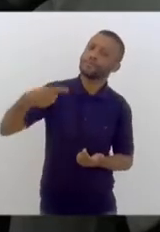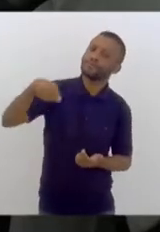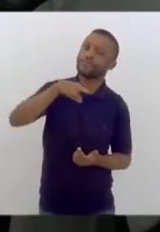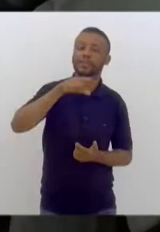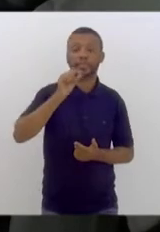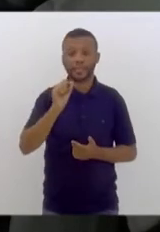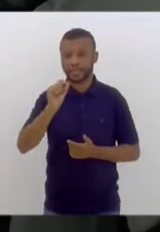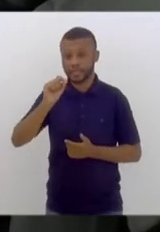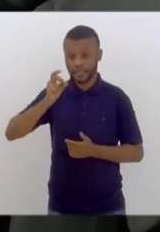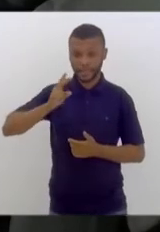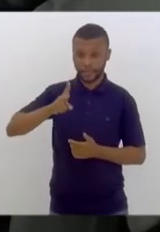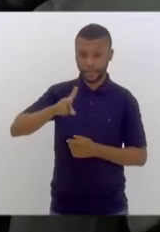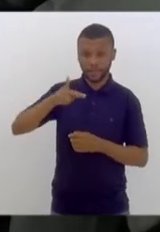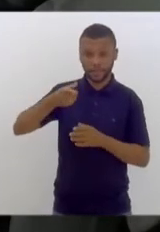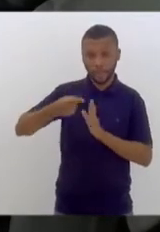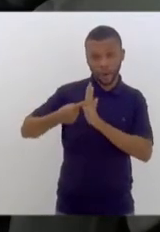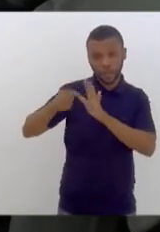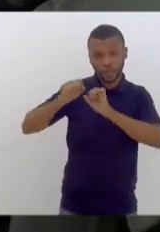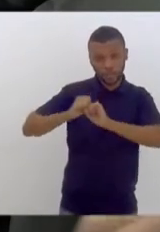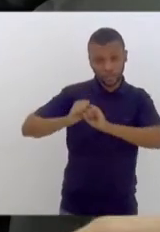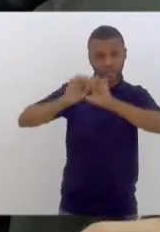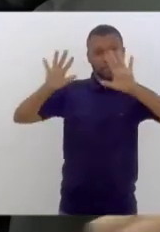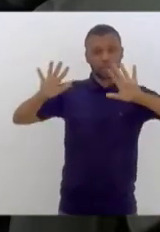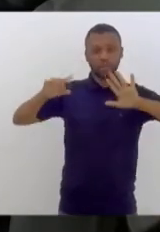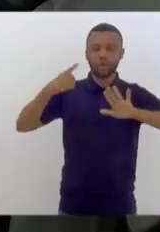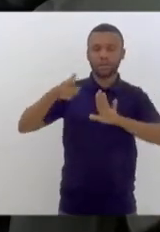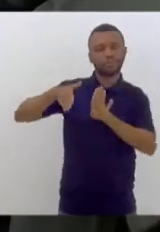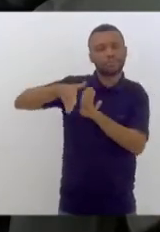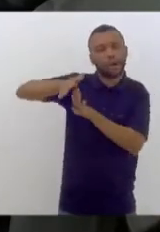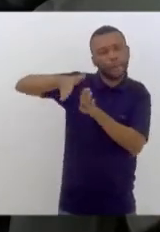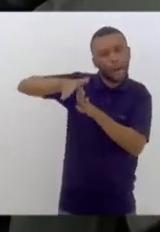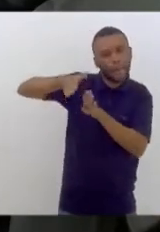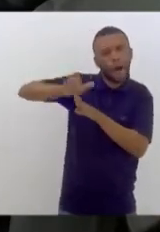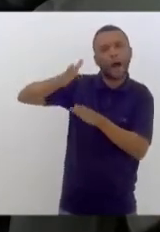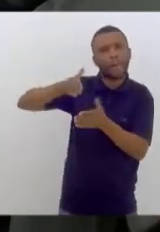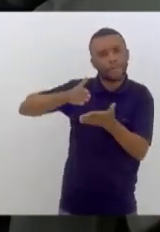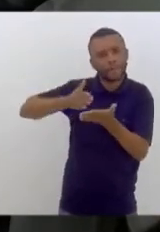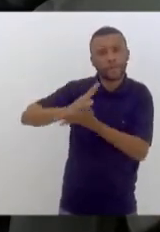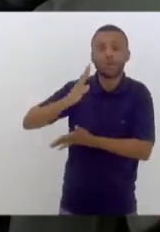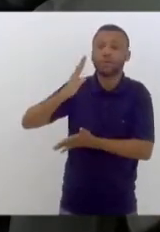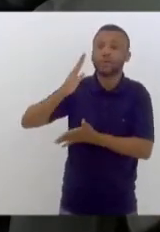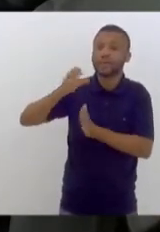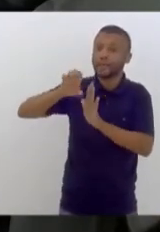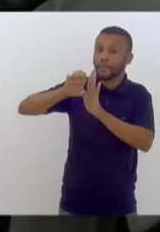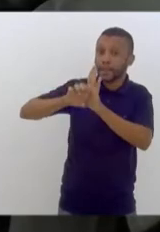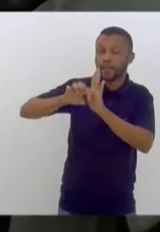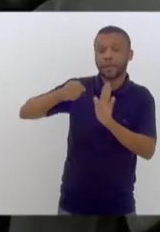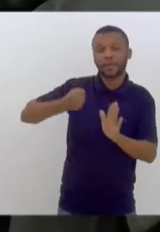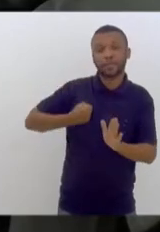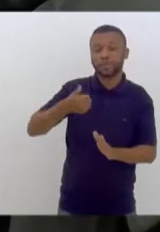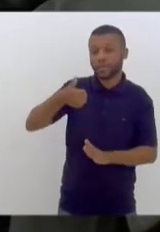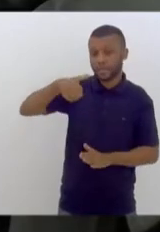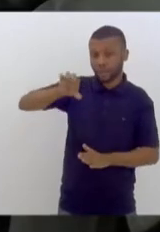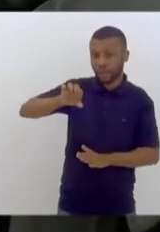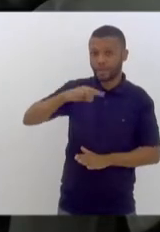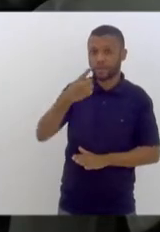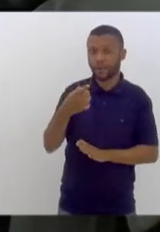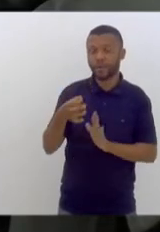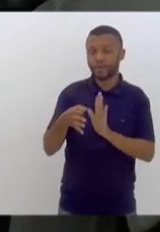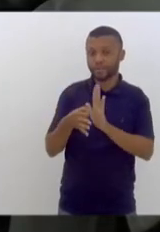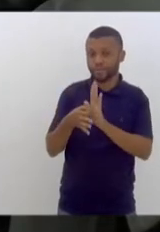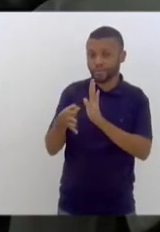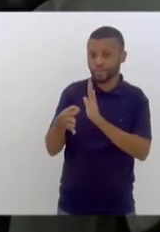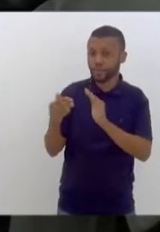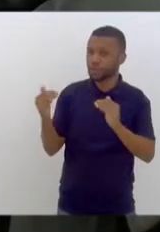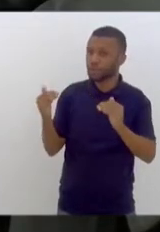vez esclarecida a nossa recomendação de aprovação dessa emenda modificativa número 19, a gente se coloca em posição